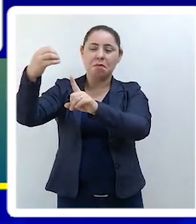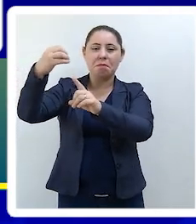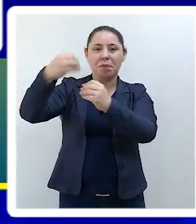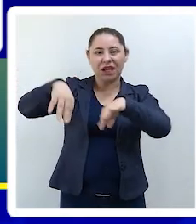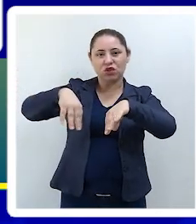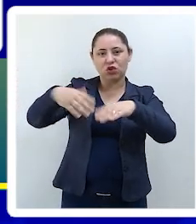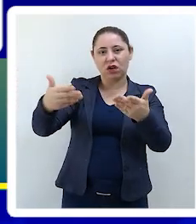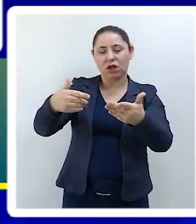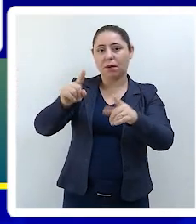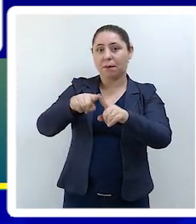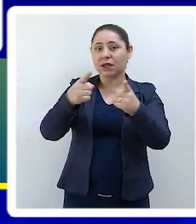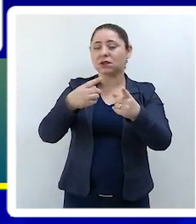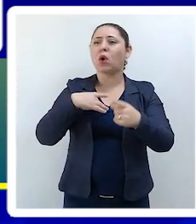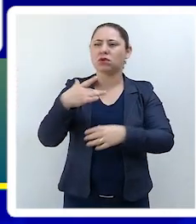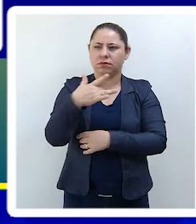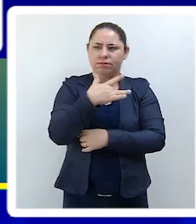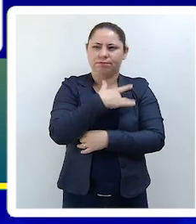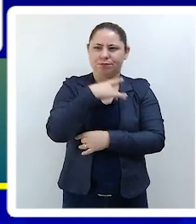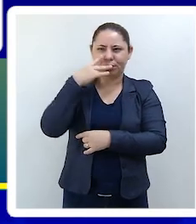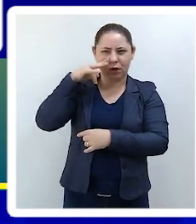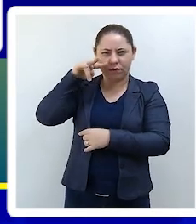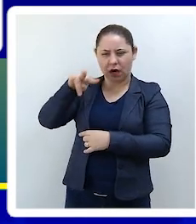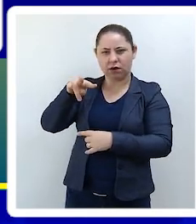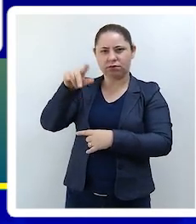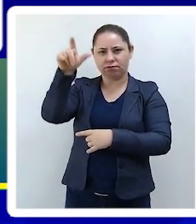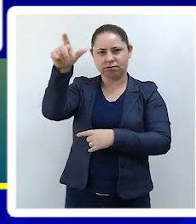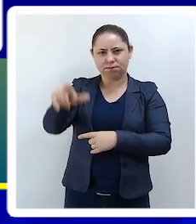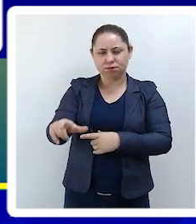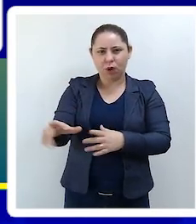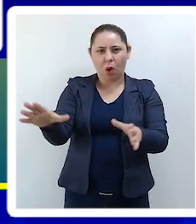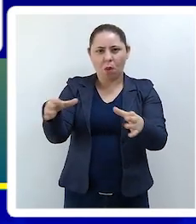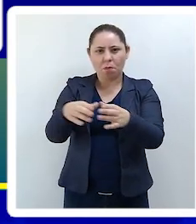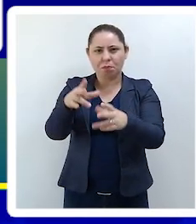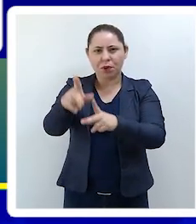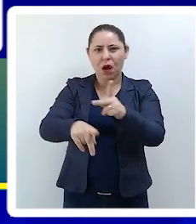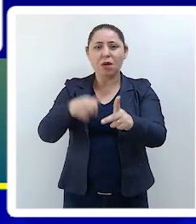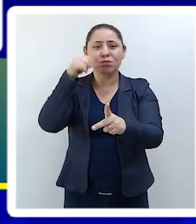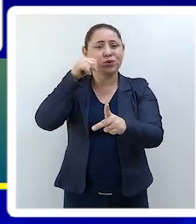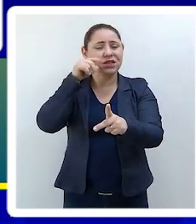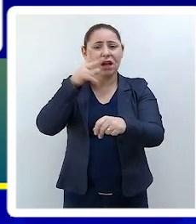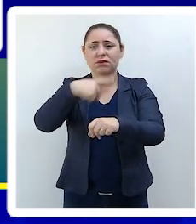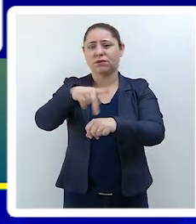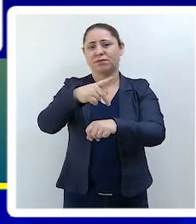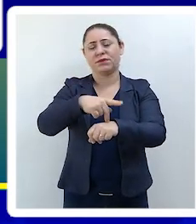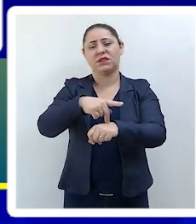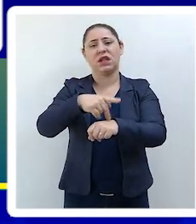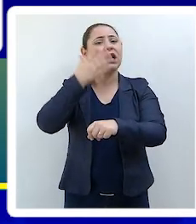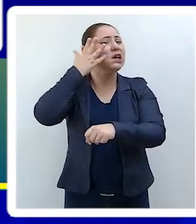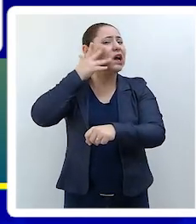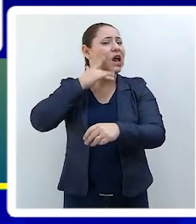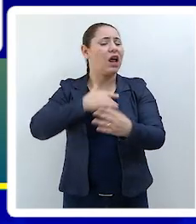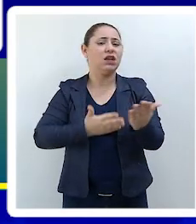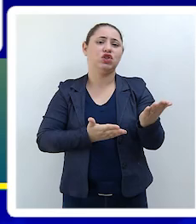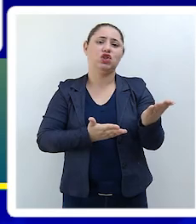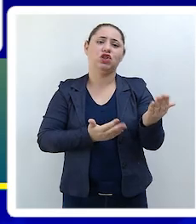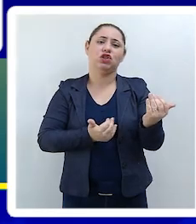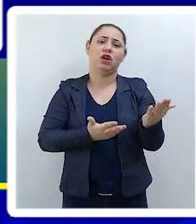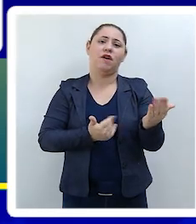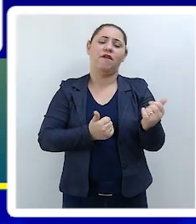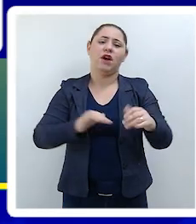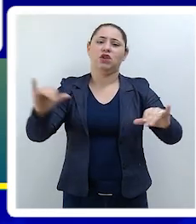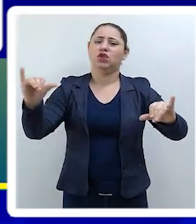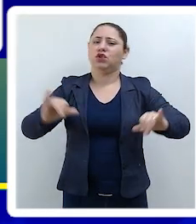nós possamos nos sensibilizar, que nós possamos nos colocar no lugar daquelas mulheres, daquelas crianças que estão